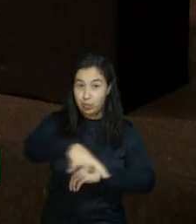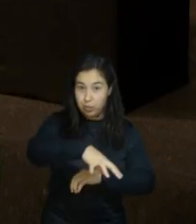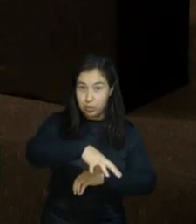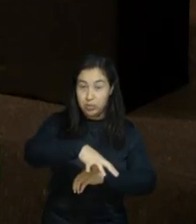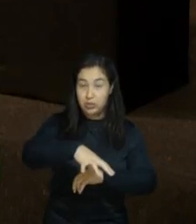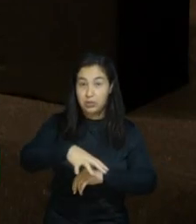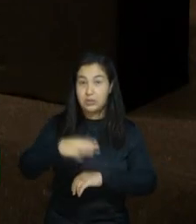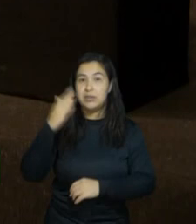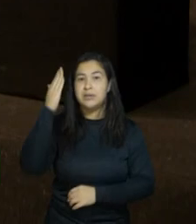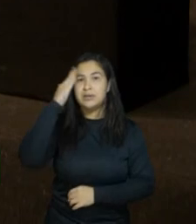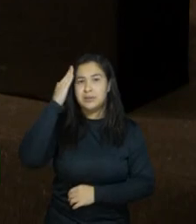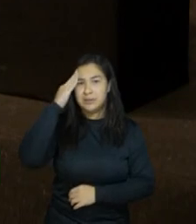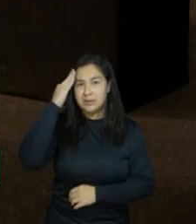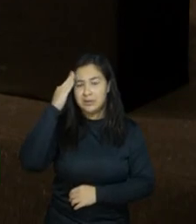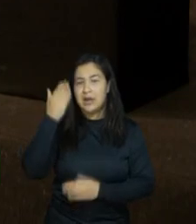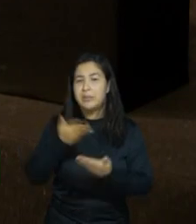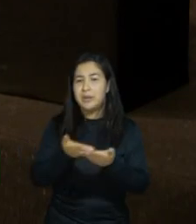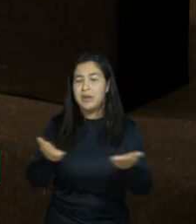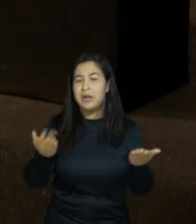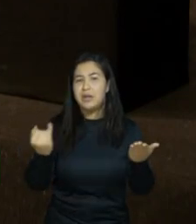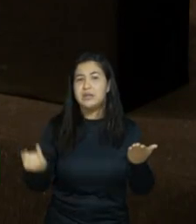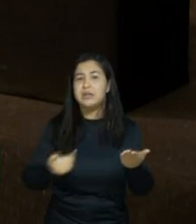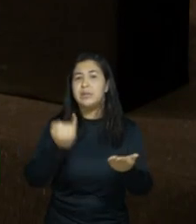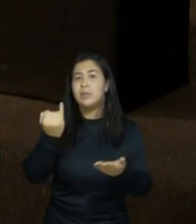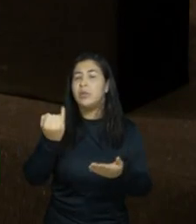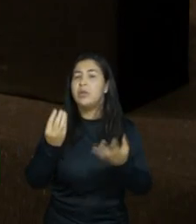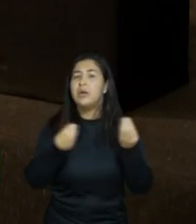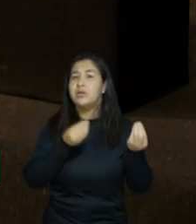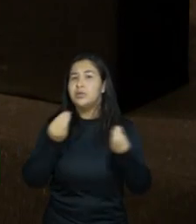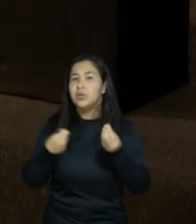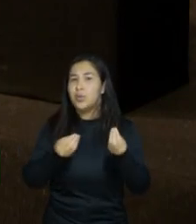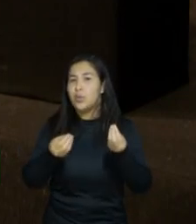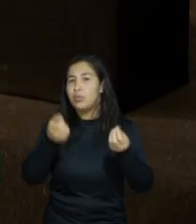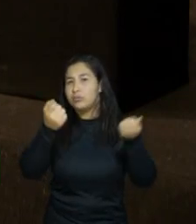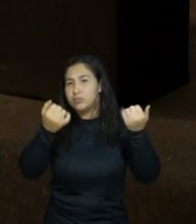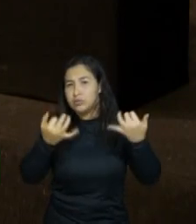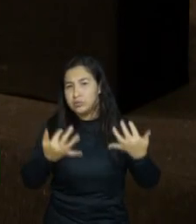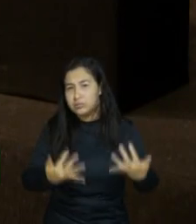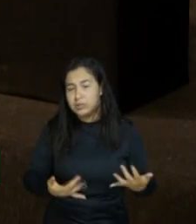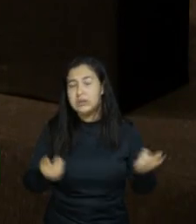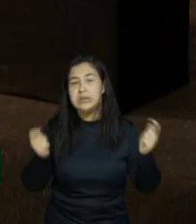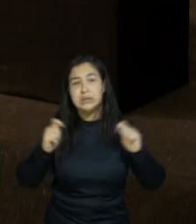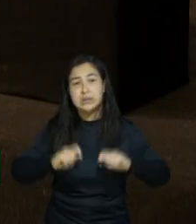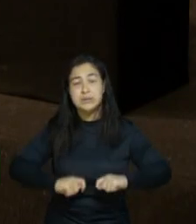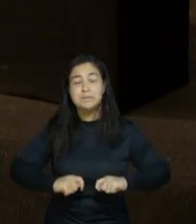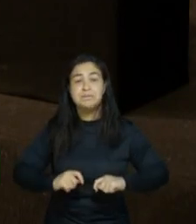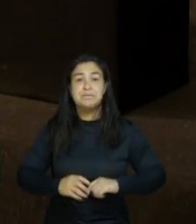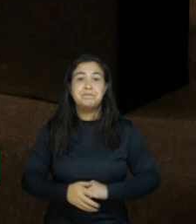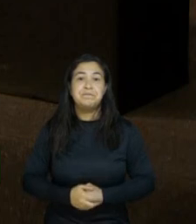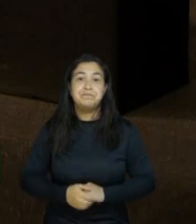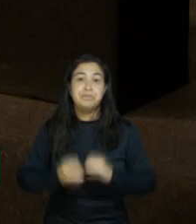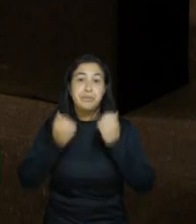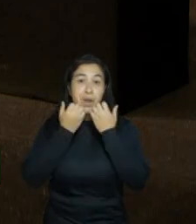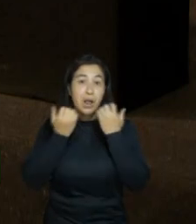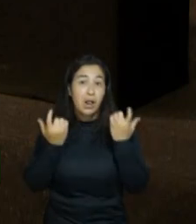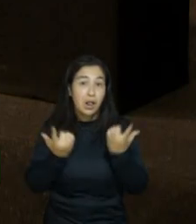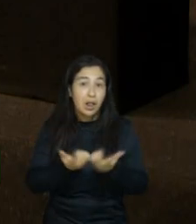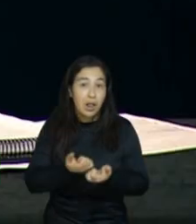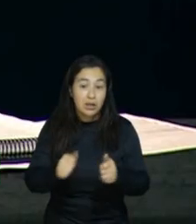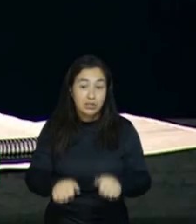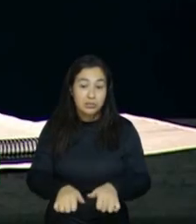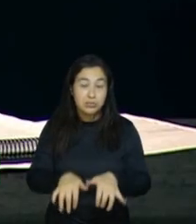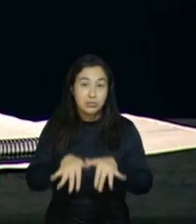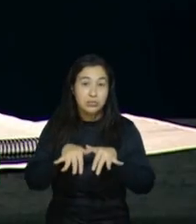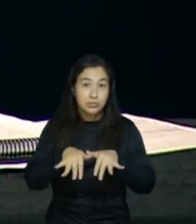soube trazer as demandas pertinentes e importantes. E para o Parlamento catarinense é de grande